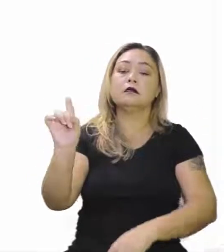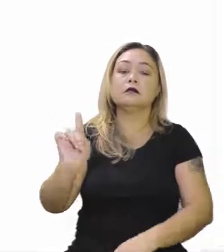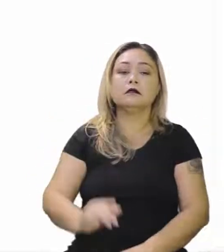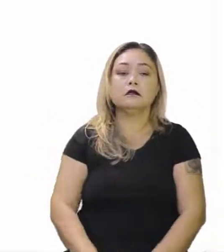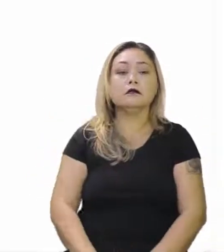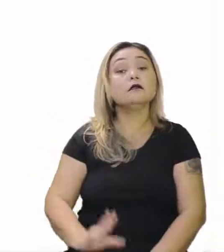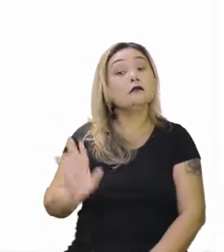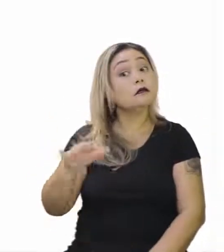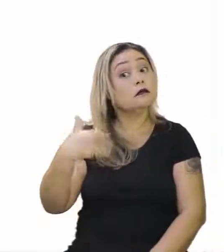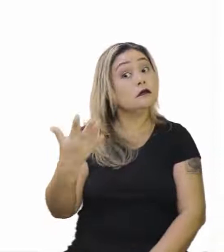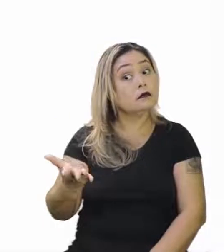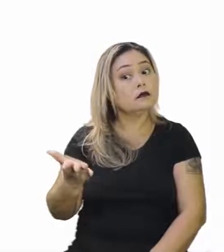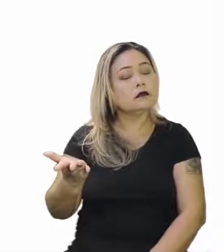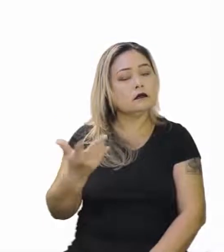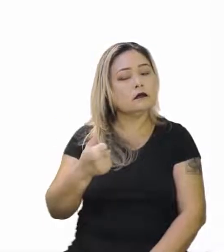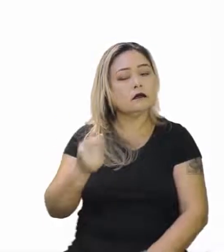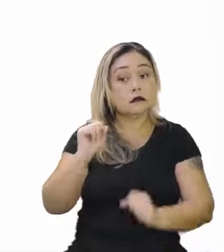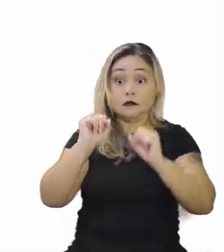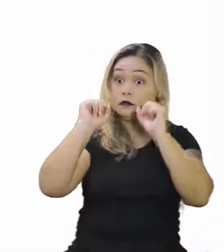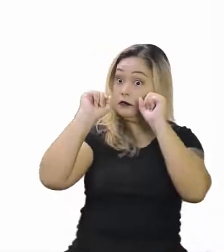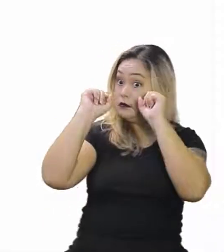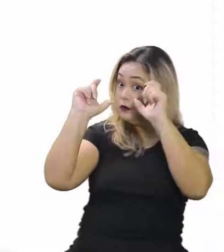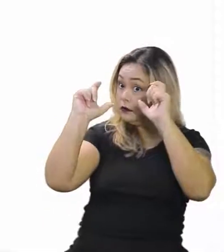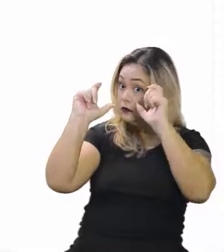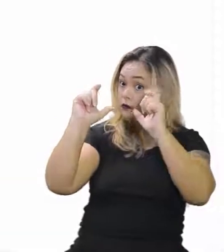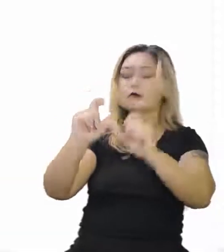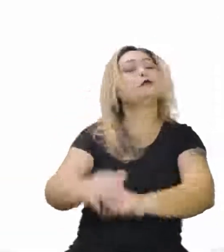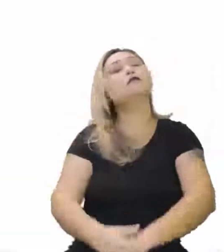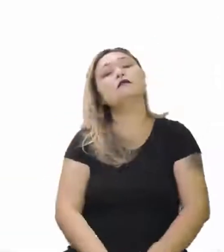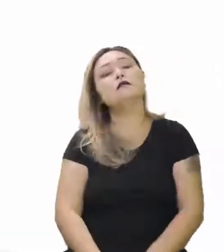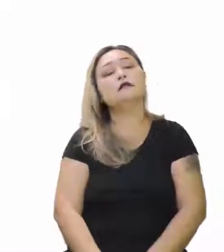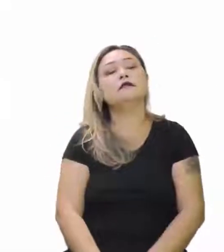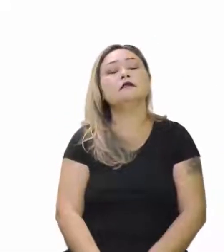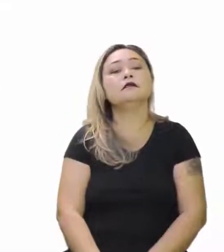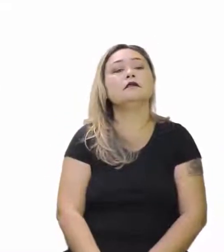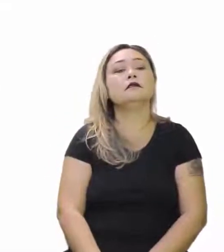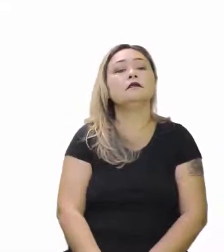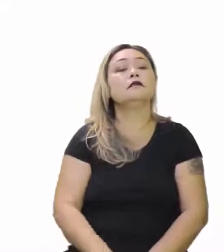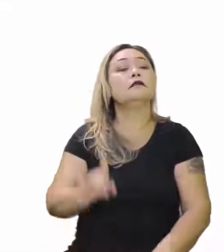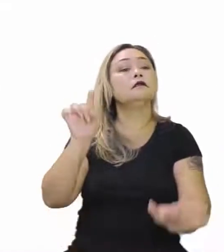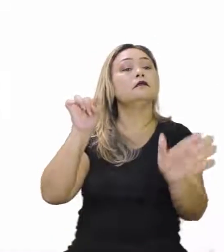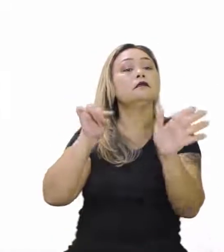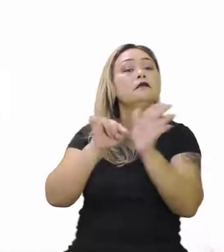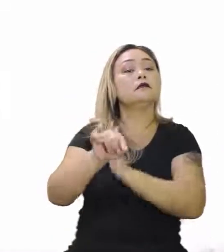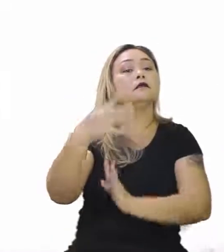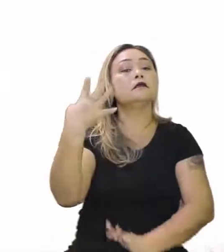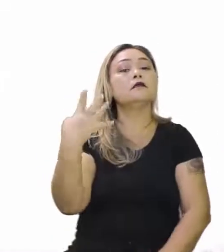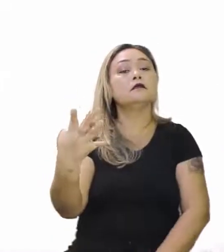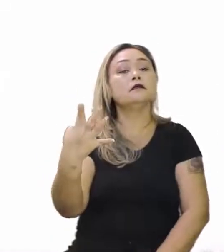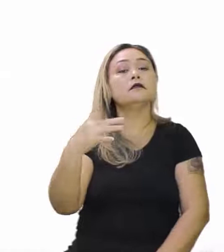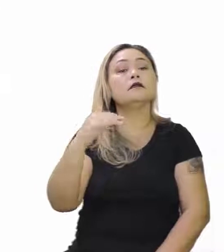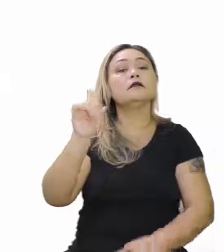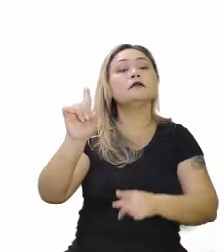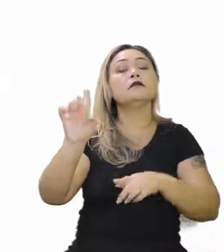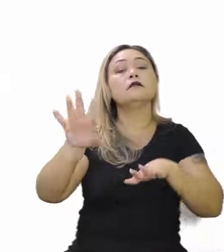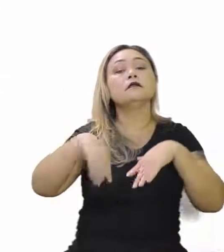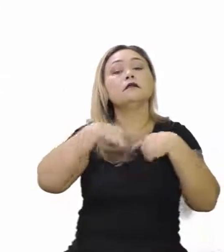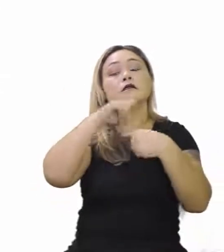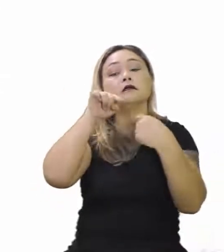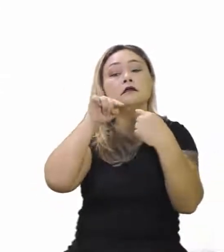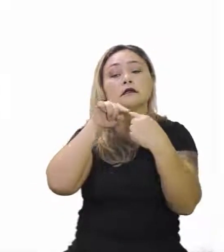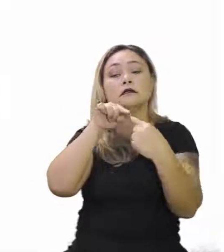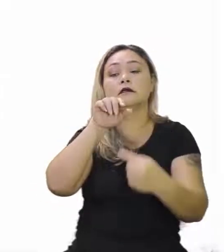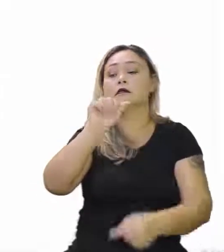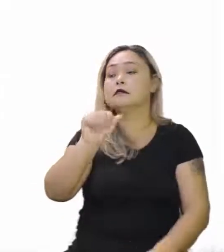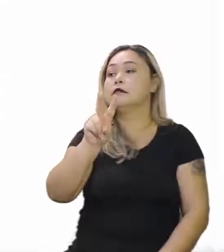galera. Então, fique ligado. Vamos lá. Questão 4. Qual era a